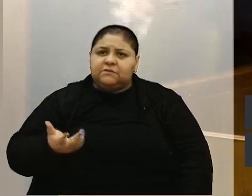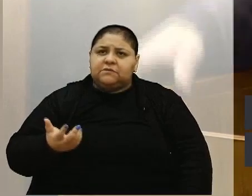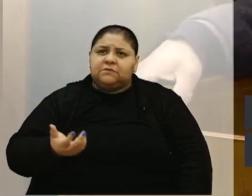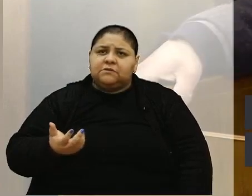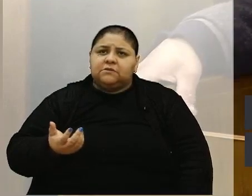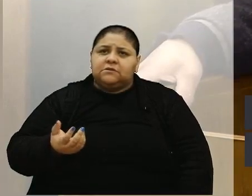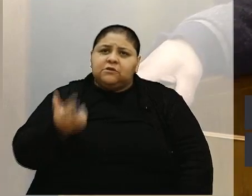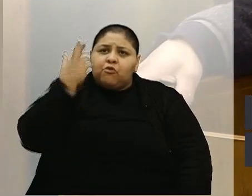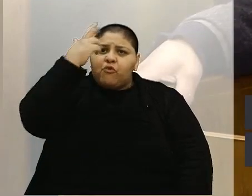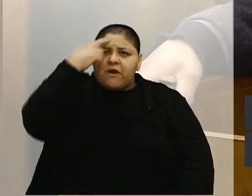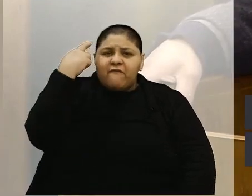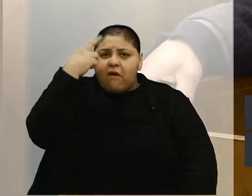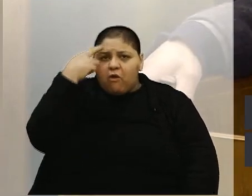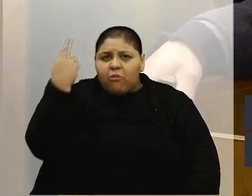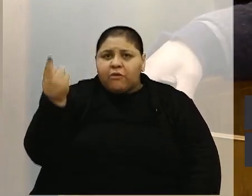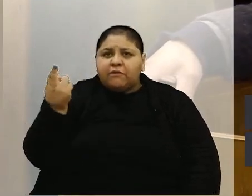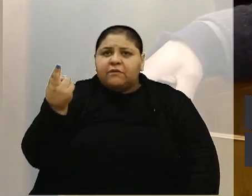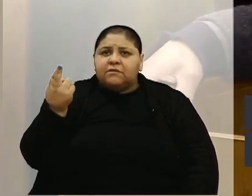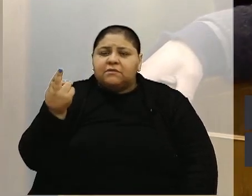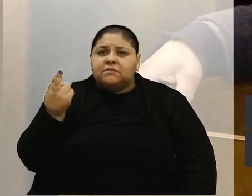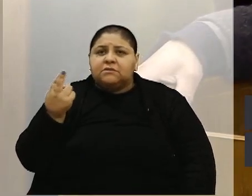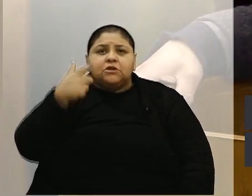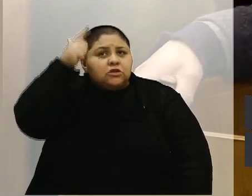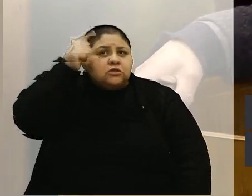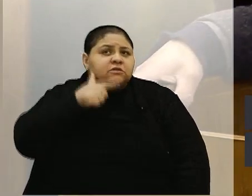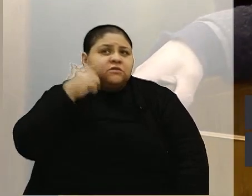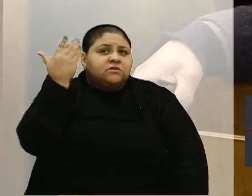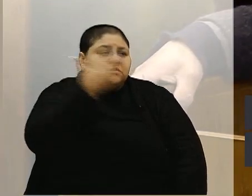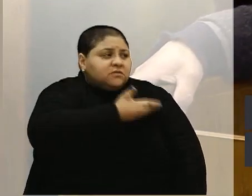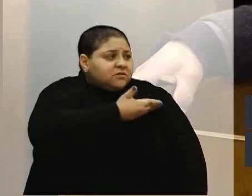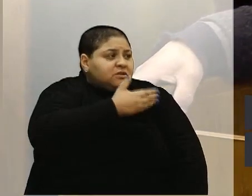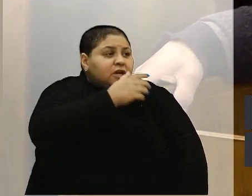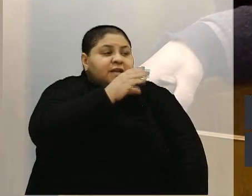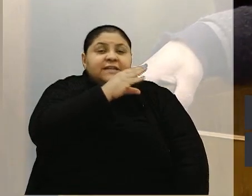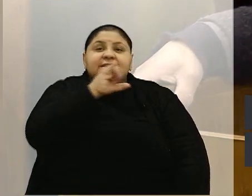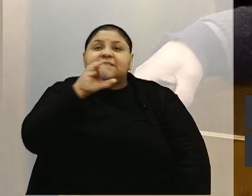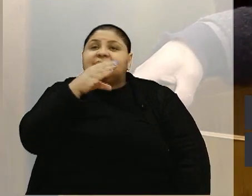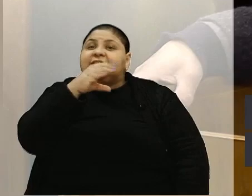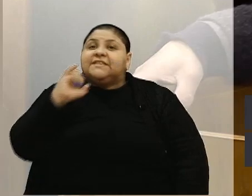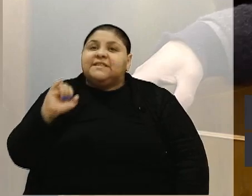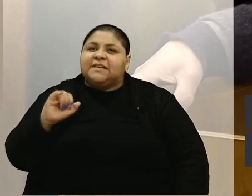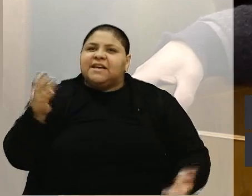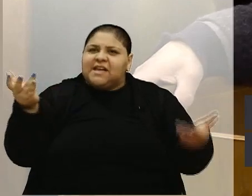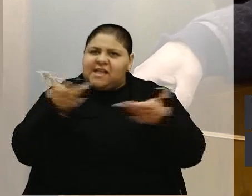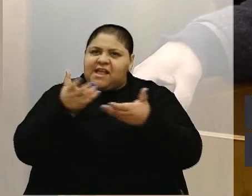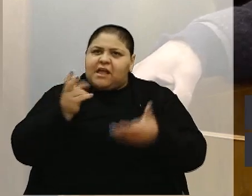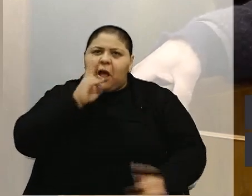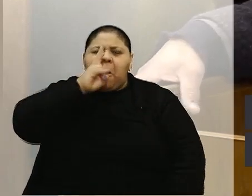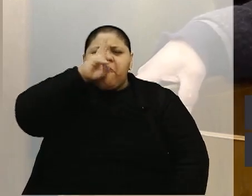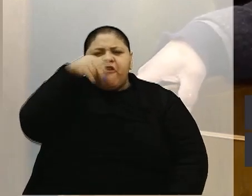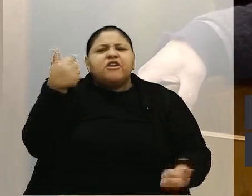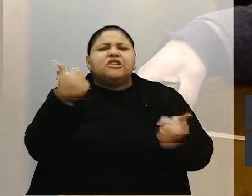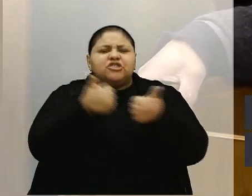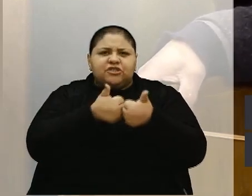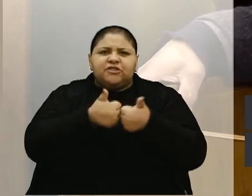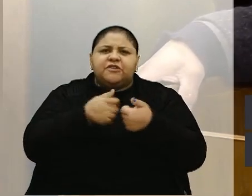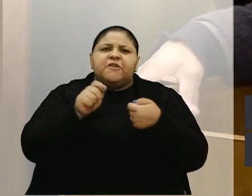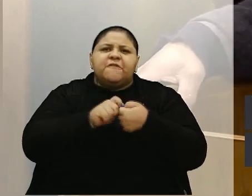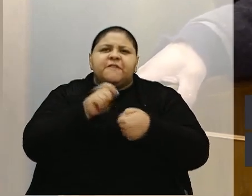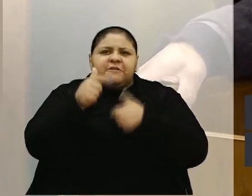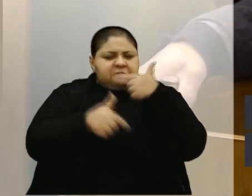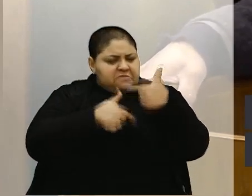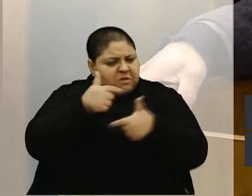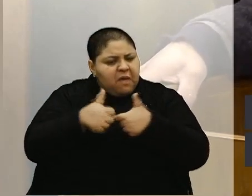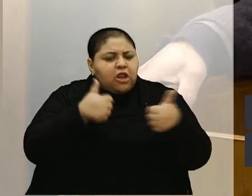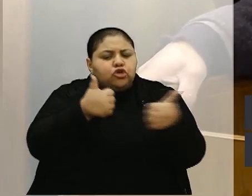para o Rafael Bueno, para o Lucas ali, ó, o seu Cici agora está forte contigo porque você tem feito um trabalho grande